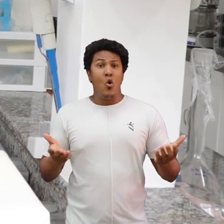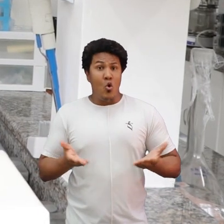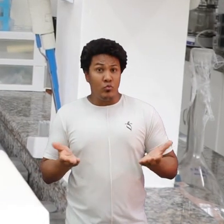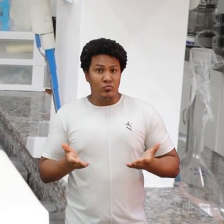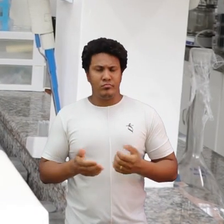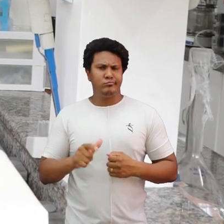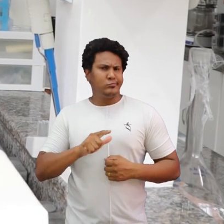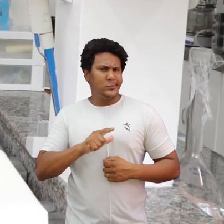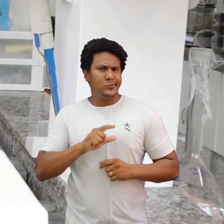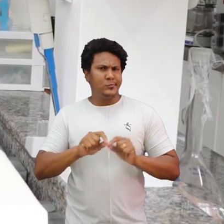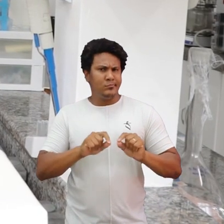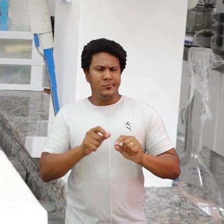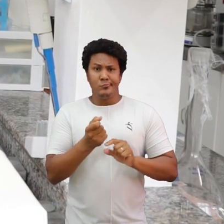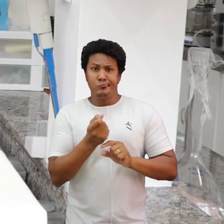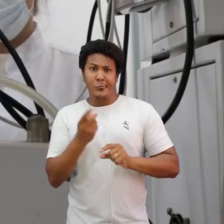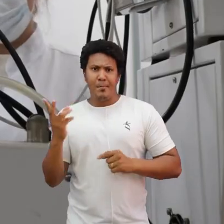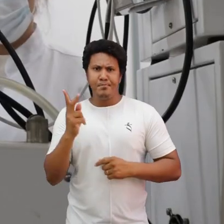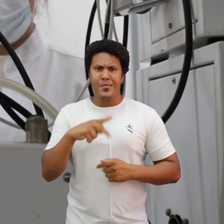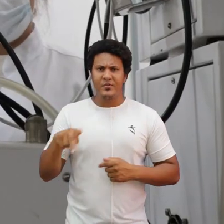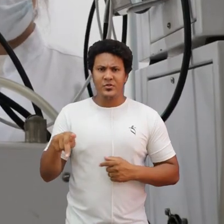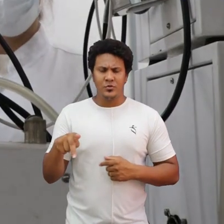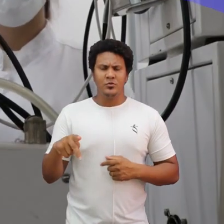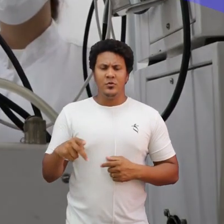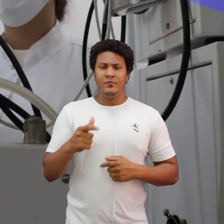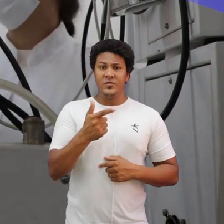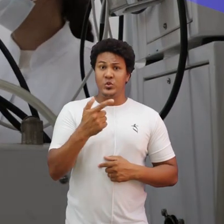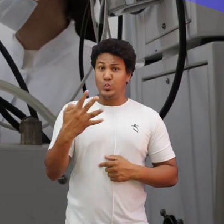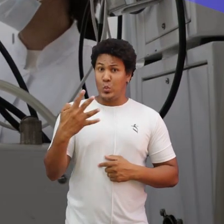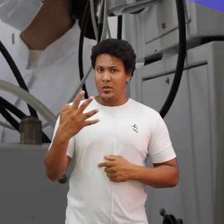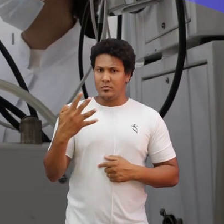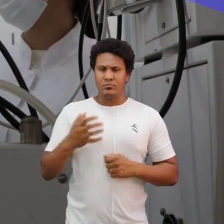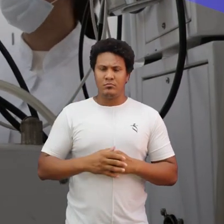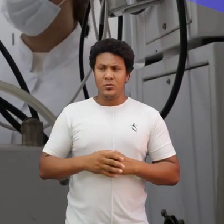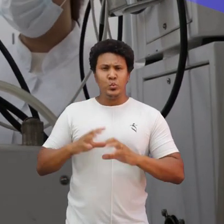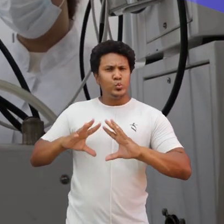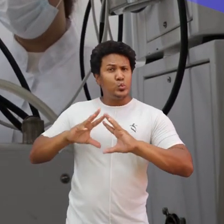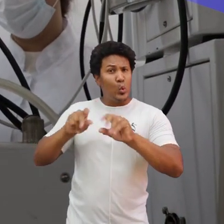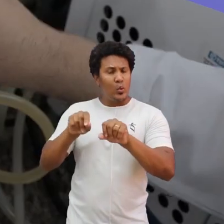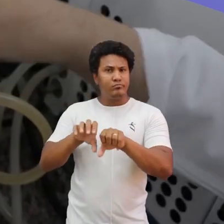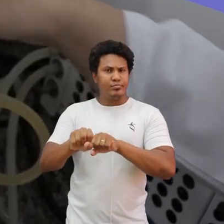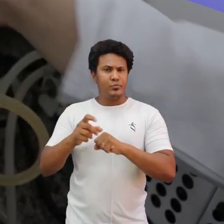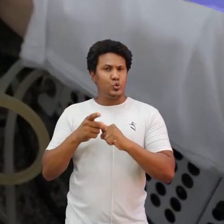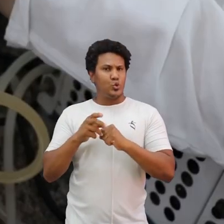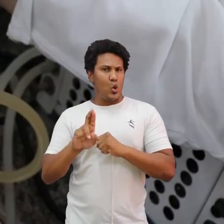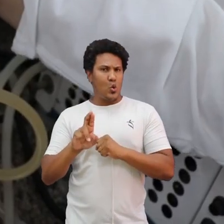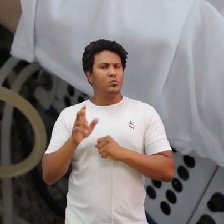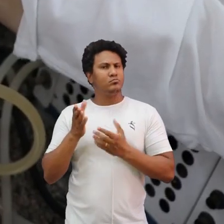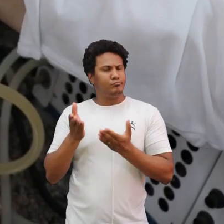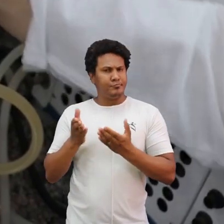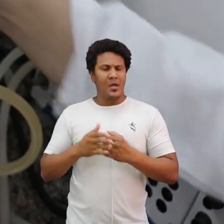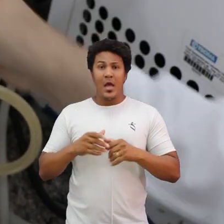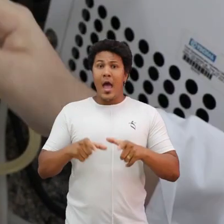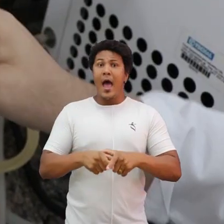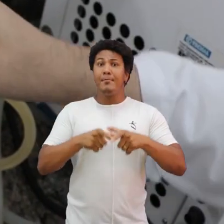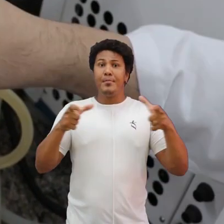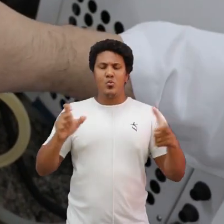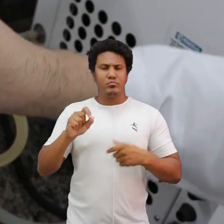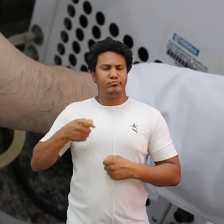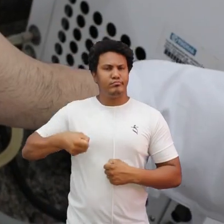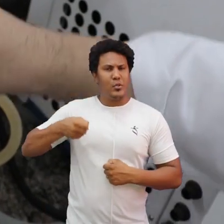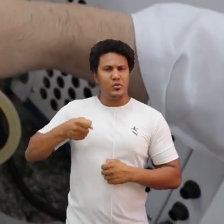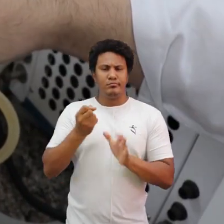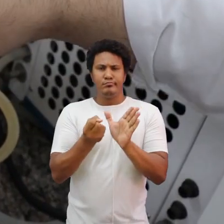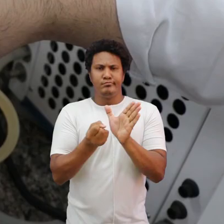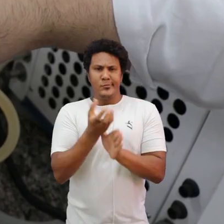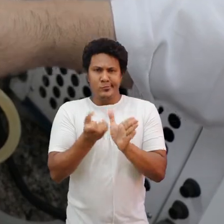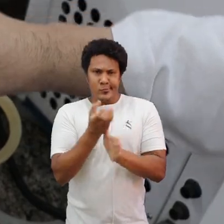pós-graduação em Engenharia Química da UFC conta com 24 professores em seu corpo docente, todos com nível de doutorado,